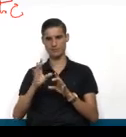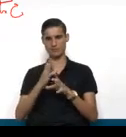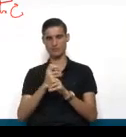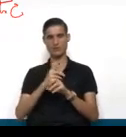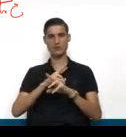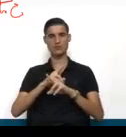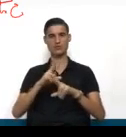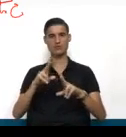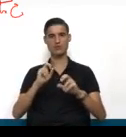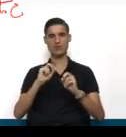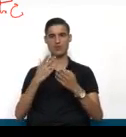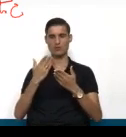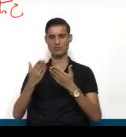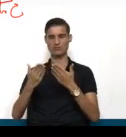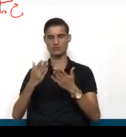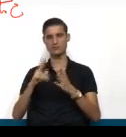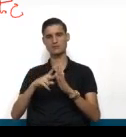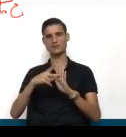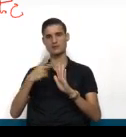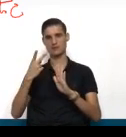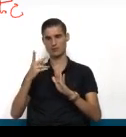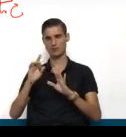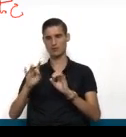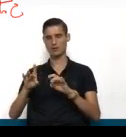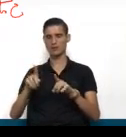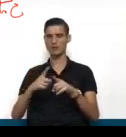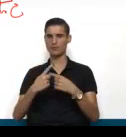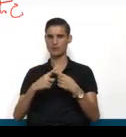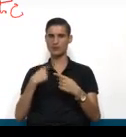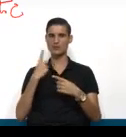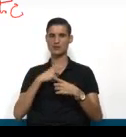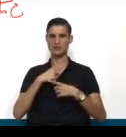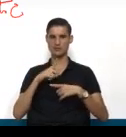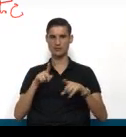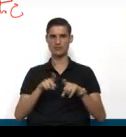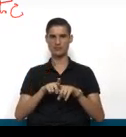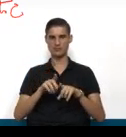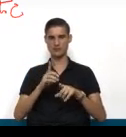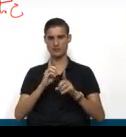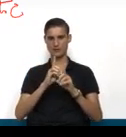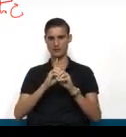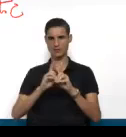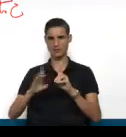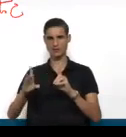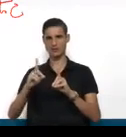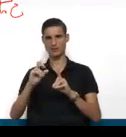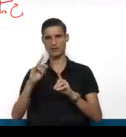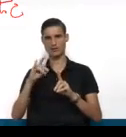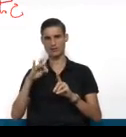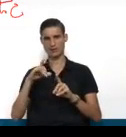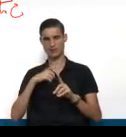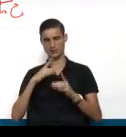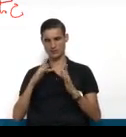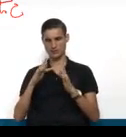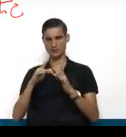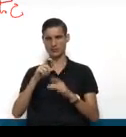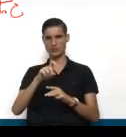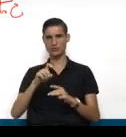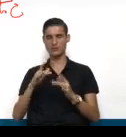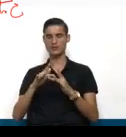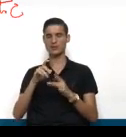diferencial parcial de segunda ordem, porque nós temos aí, então, essas derivadas em relação a x e em relação a